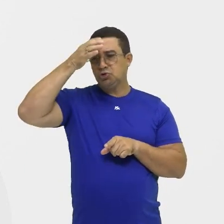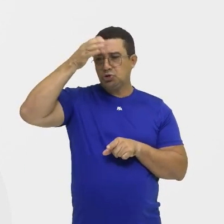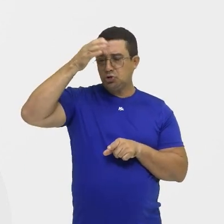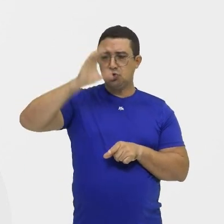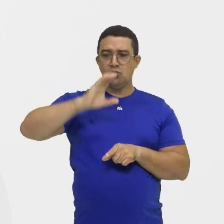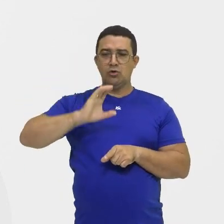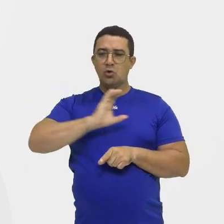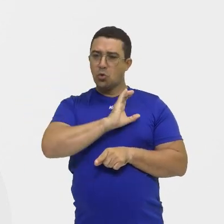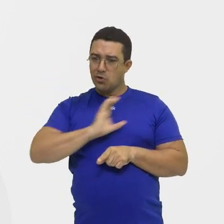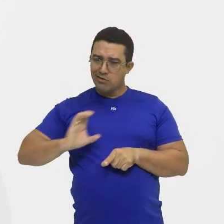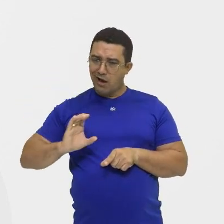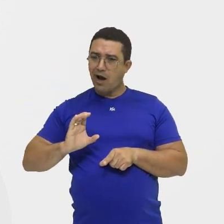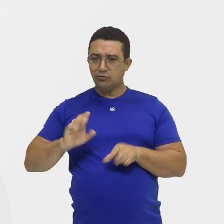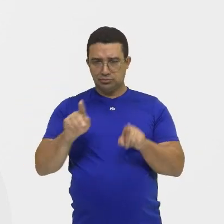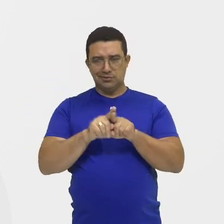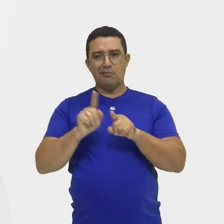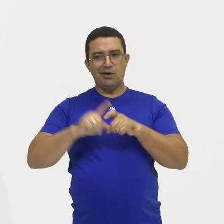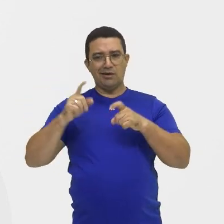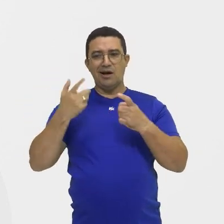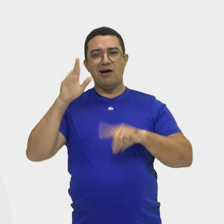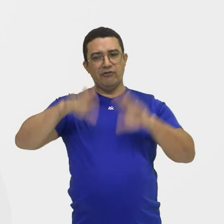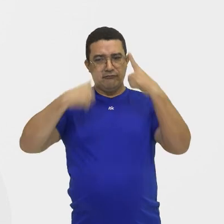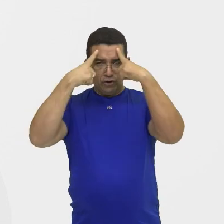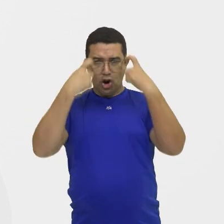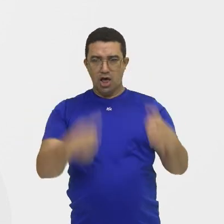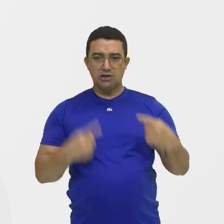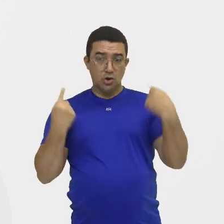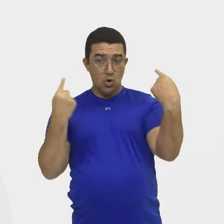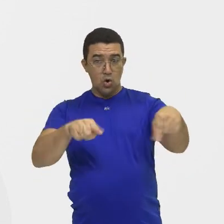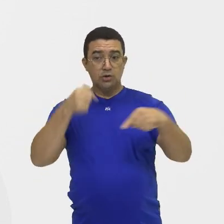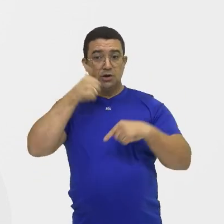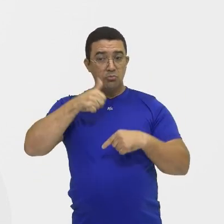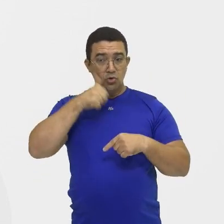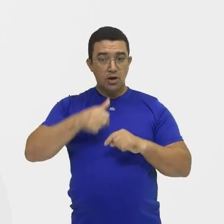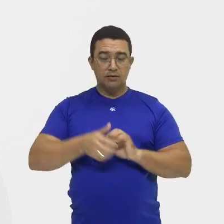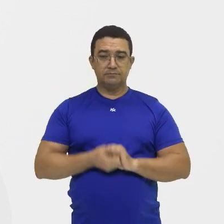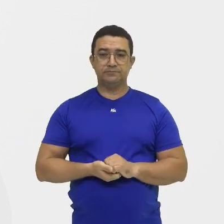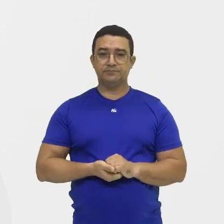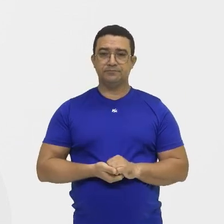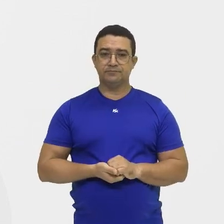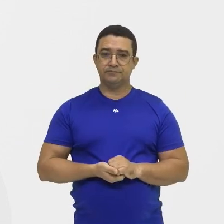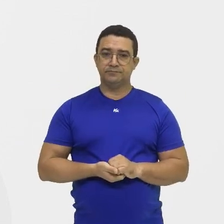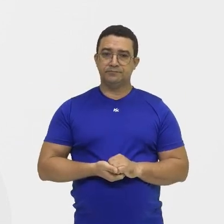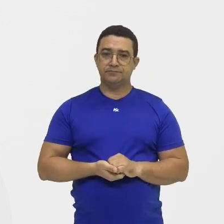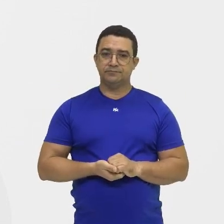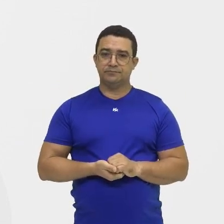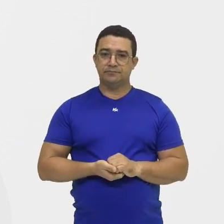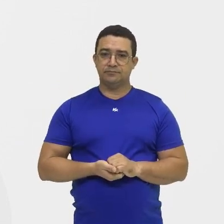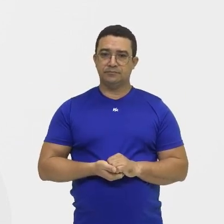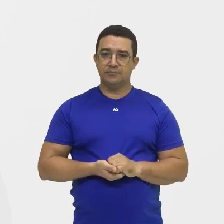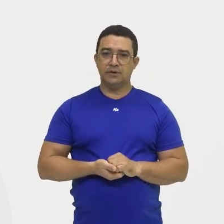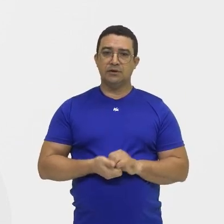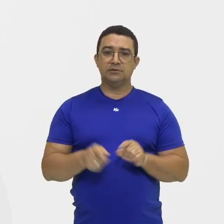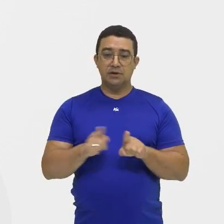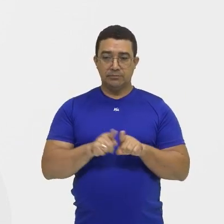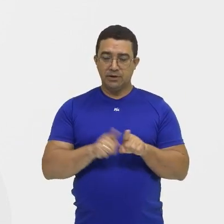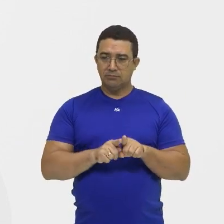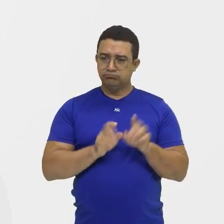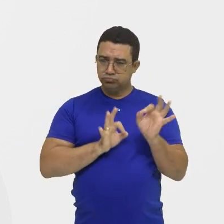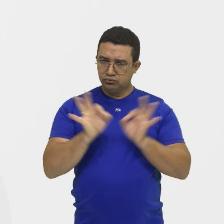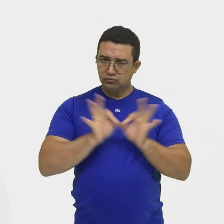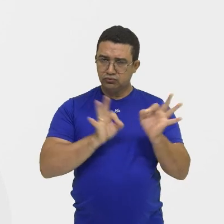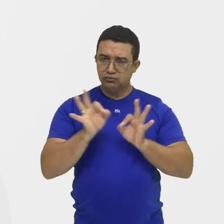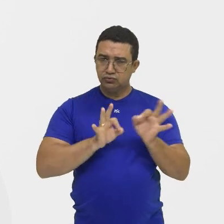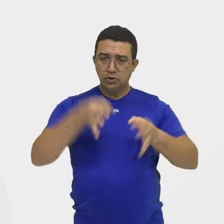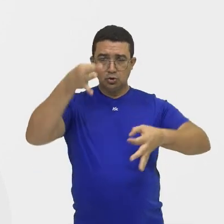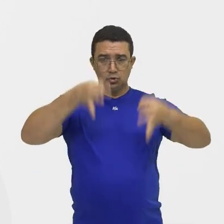cunhados, enfim, familiares, tios. Segundo, dispor sobre a criação de juizados contra a